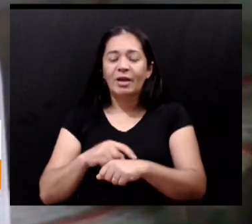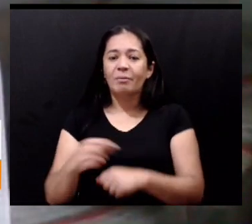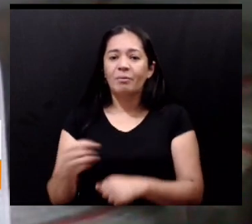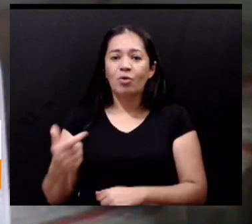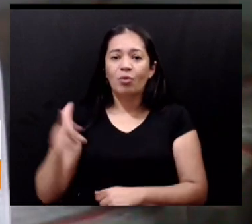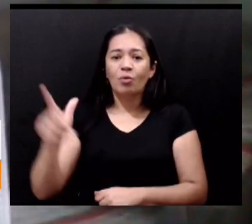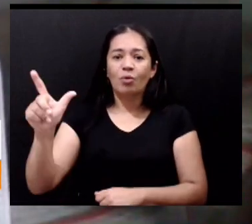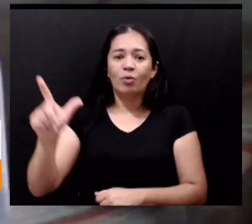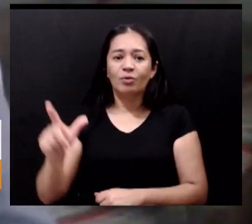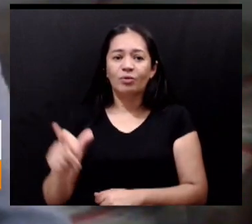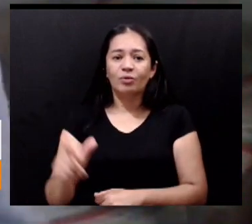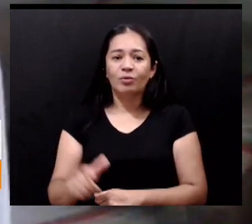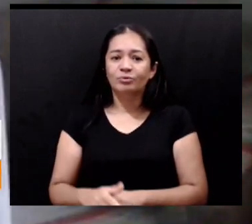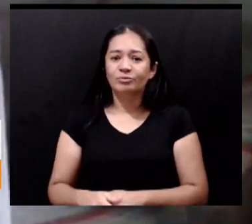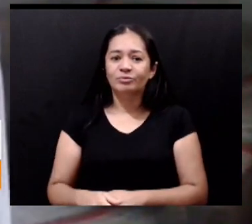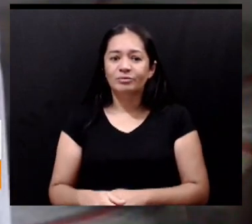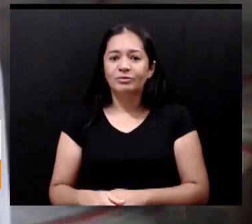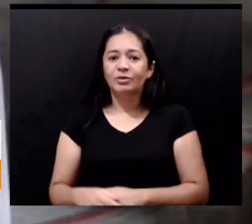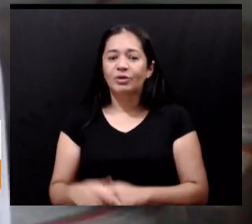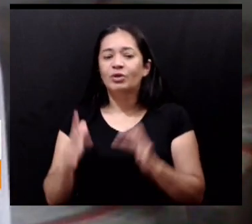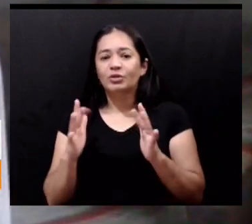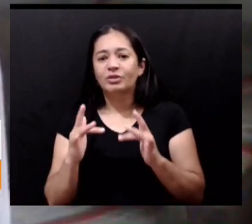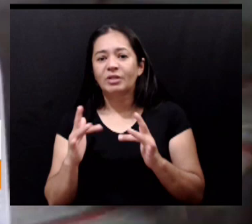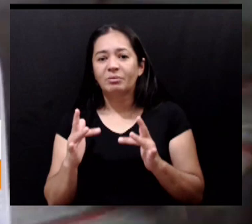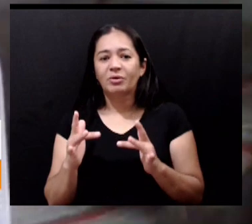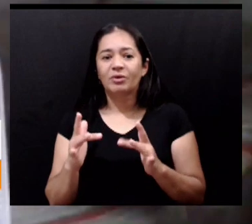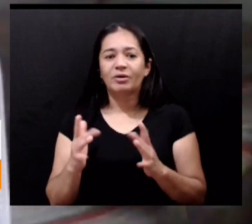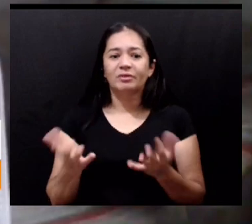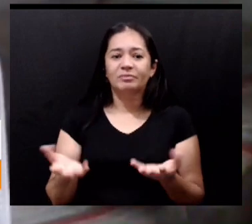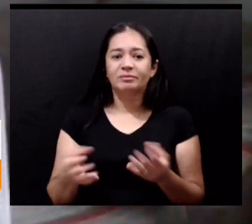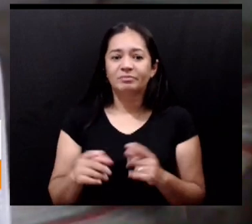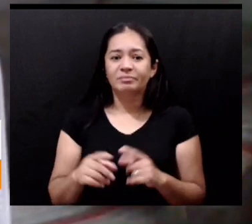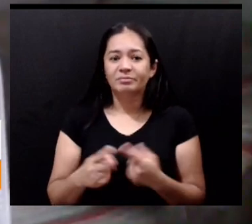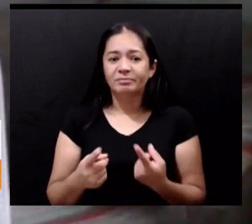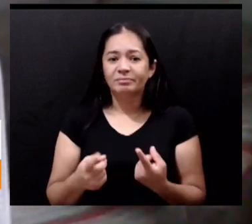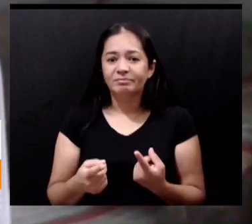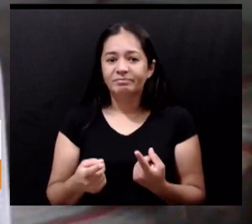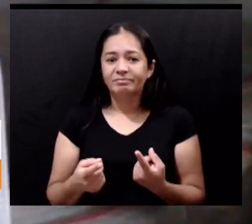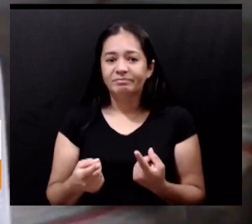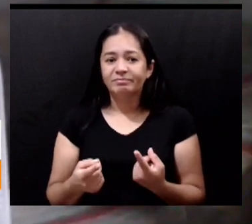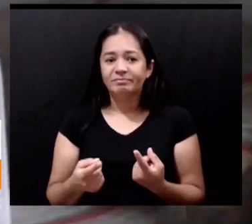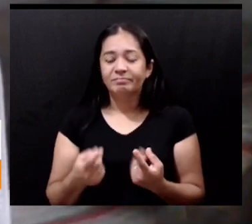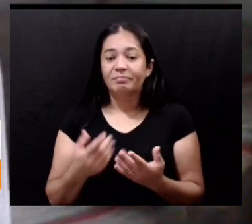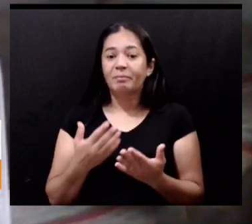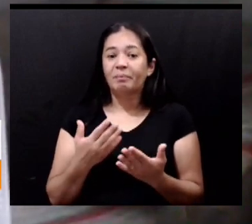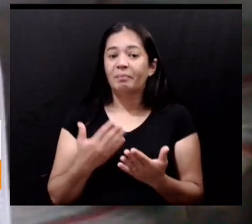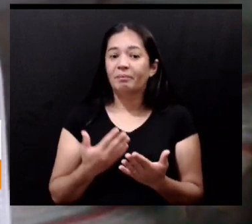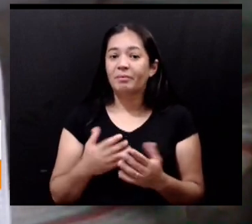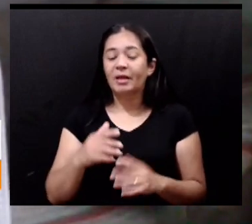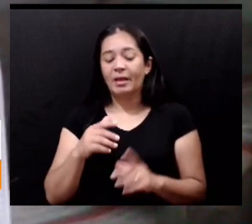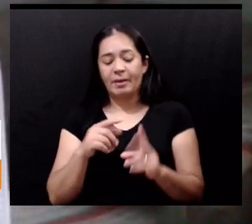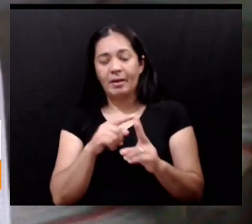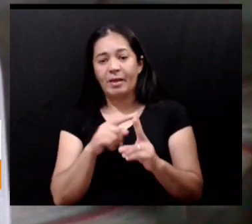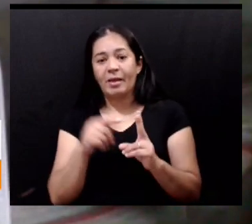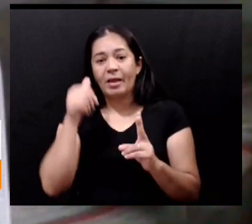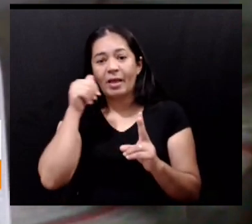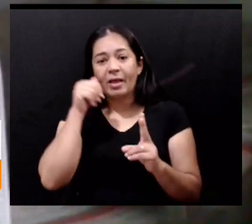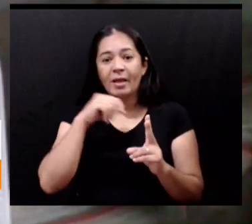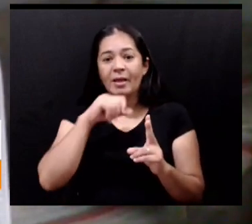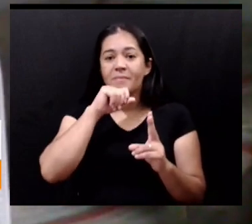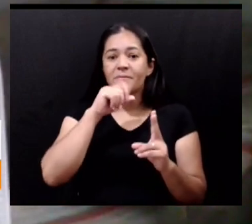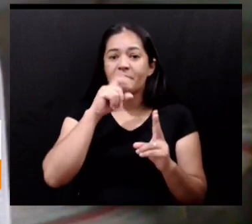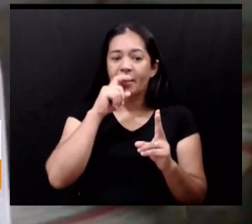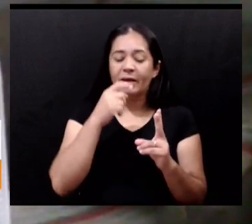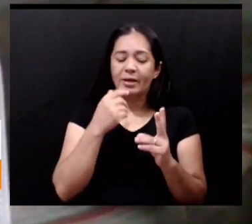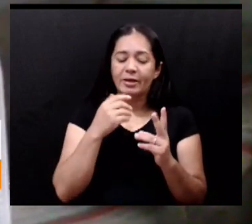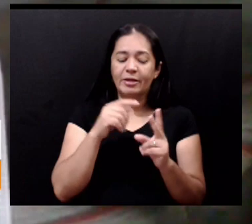outro namorado, né? E mesmo pais que perdem bebês, que escutam e falam, não,